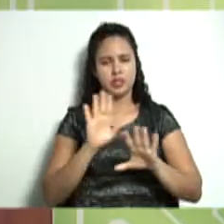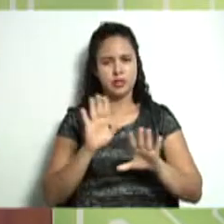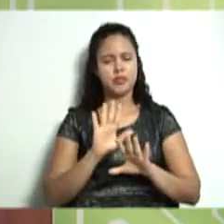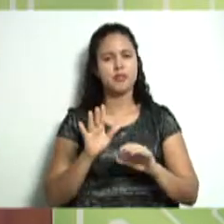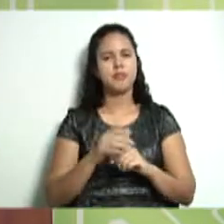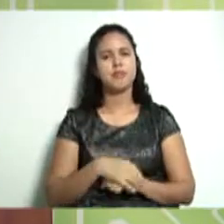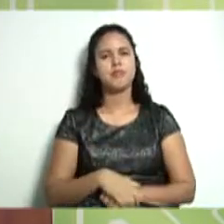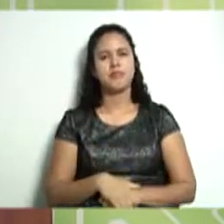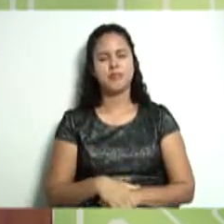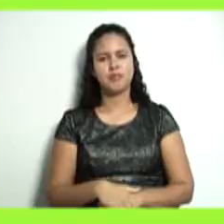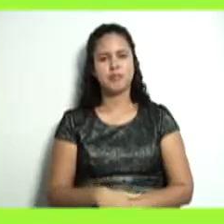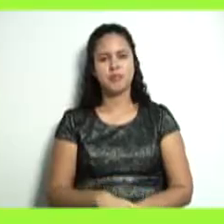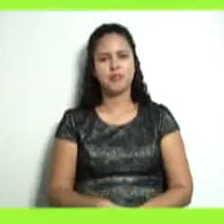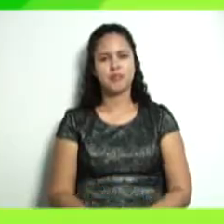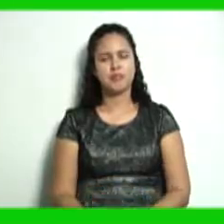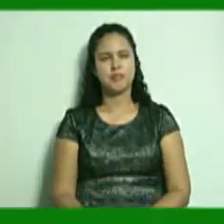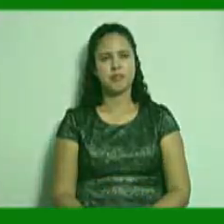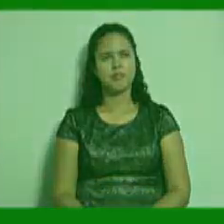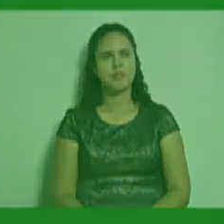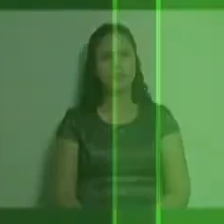pessoal.